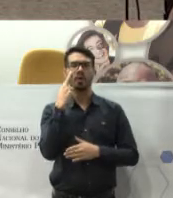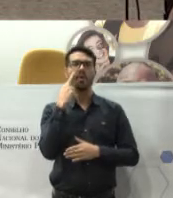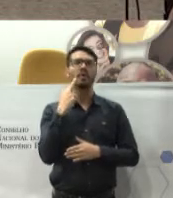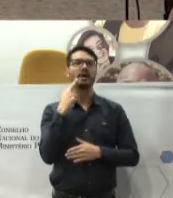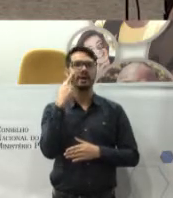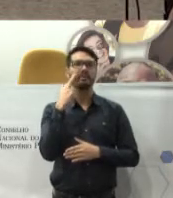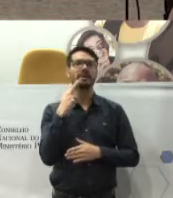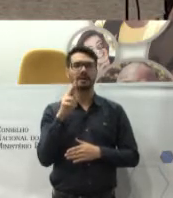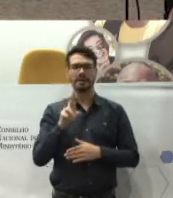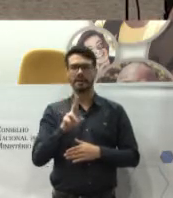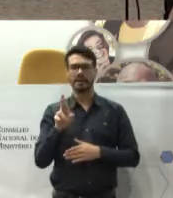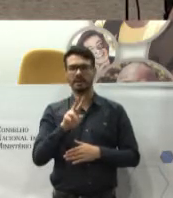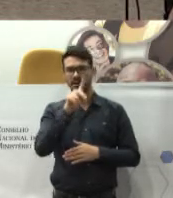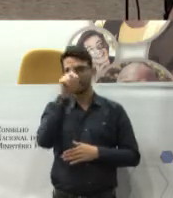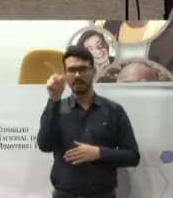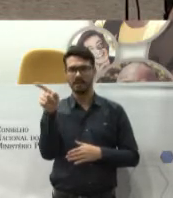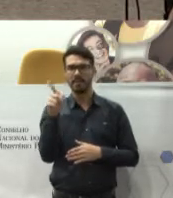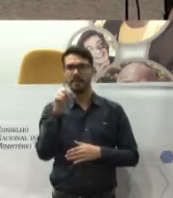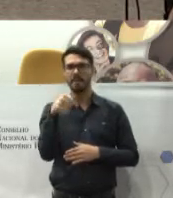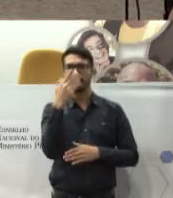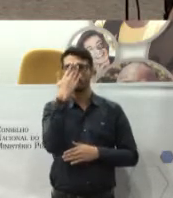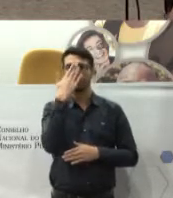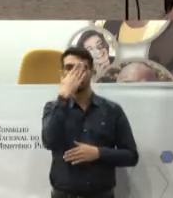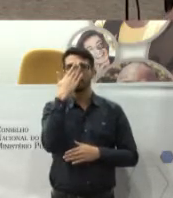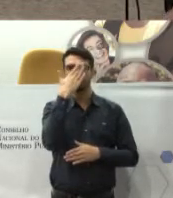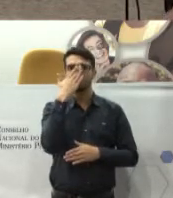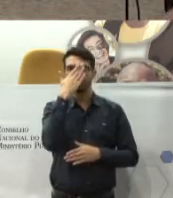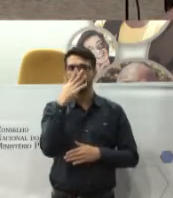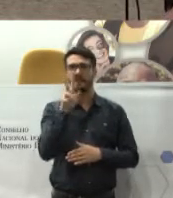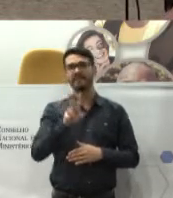venezuelanas. A maioria delas não era prostituta.